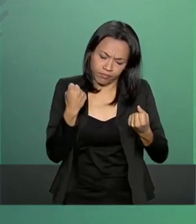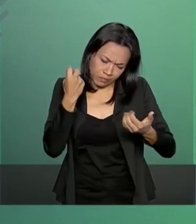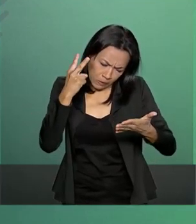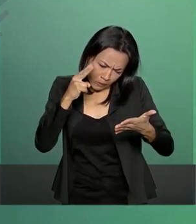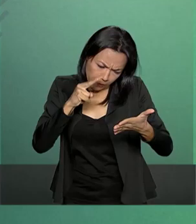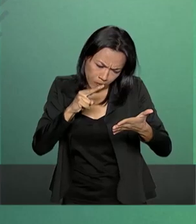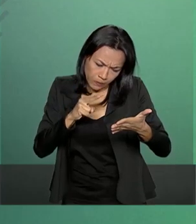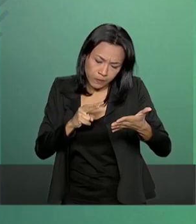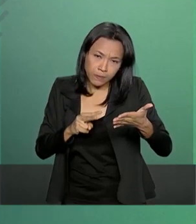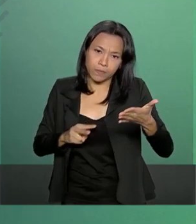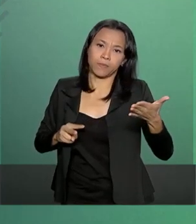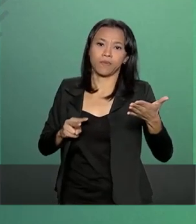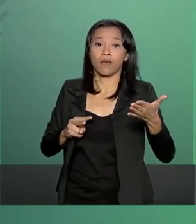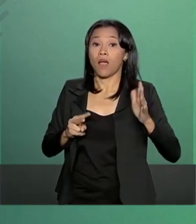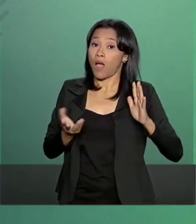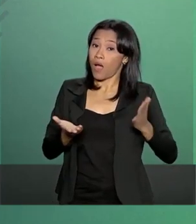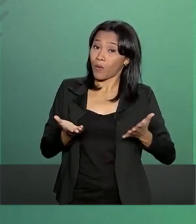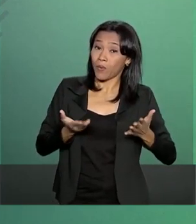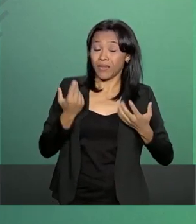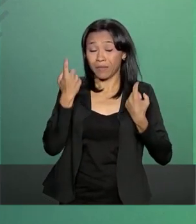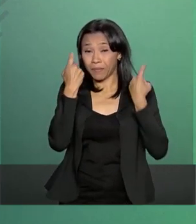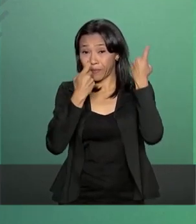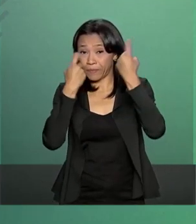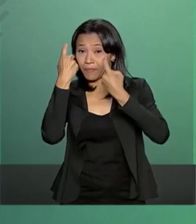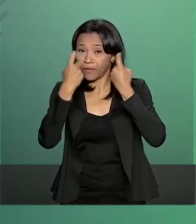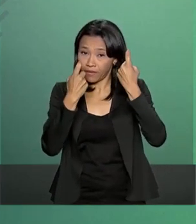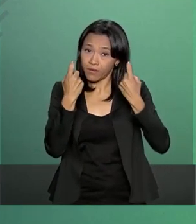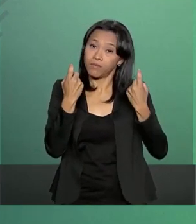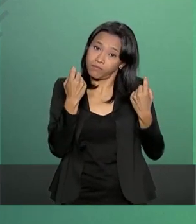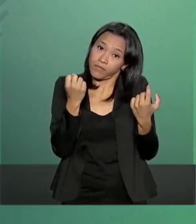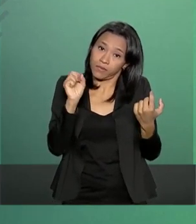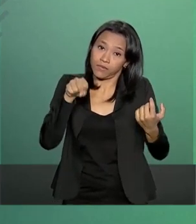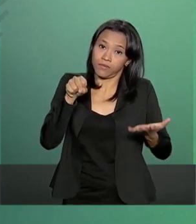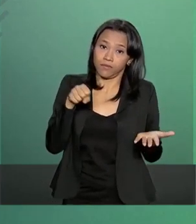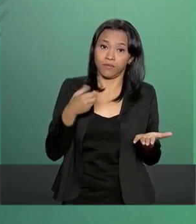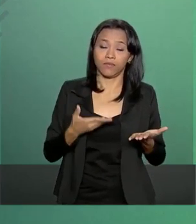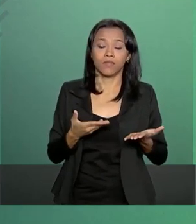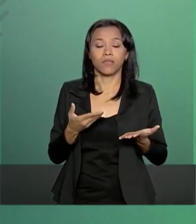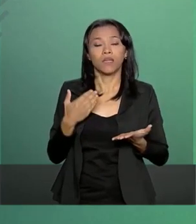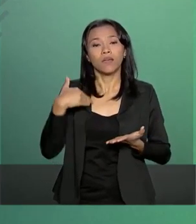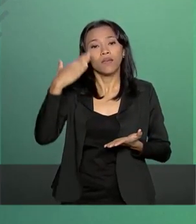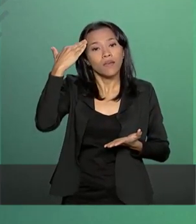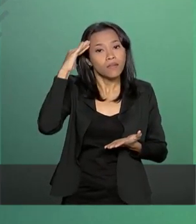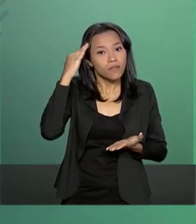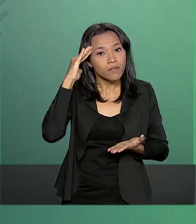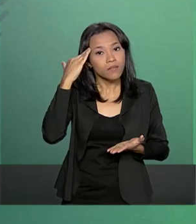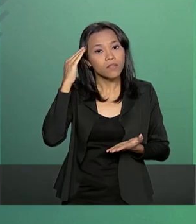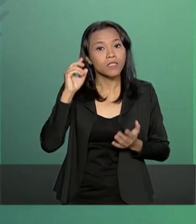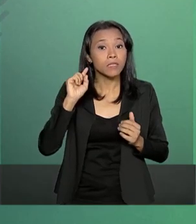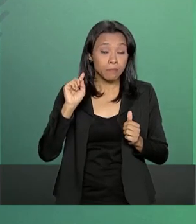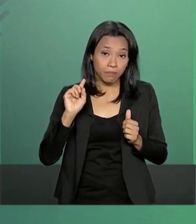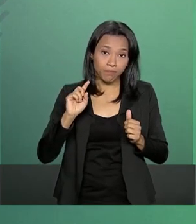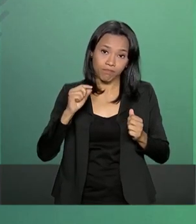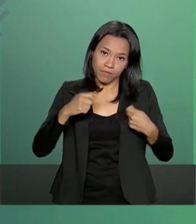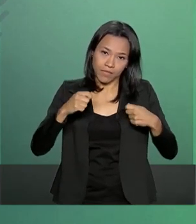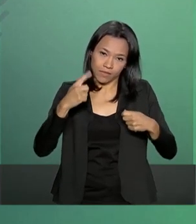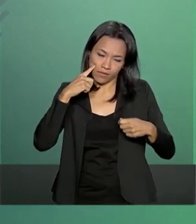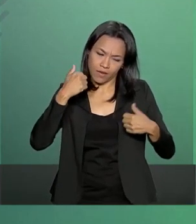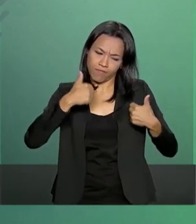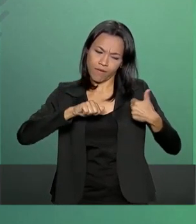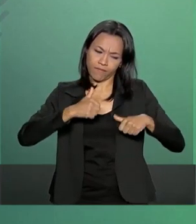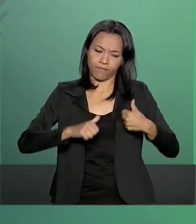questão. Naturalmente, ele está muito preocupado e entende que o timing precisa ser considerado nessas avaliações.